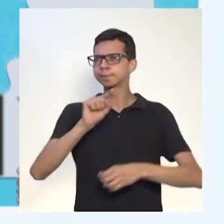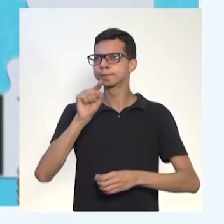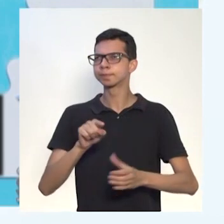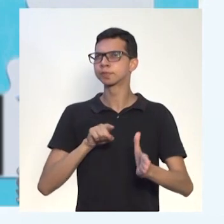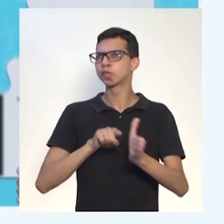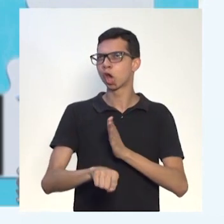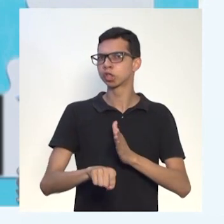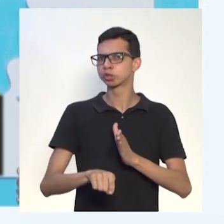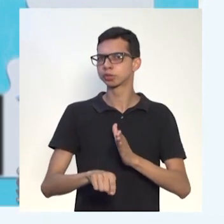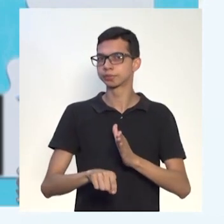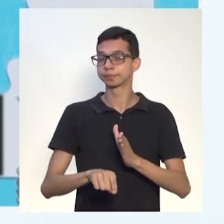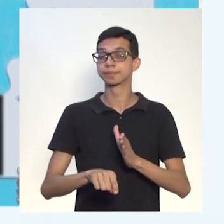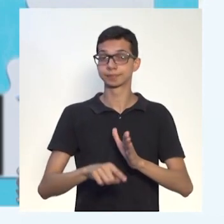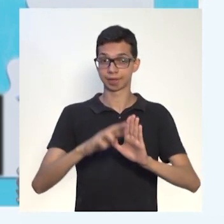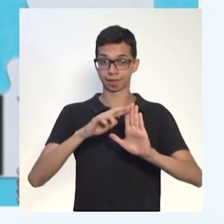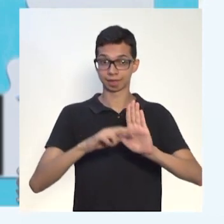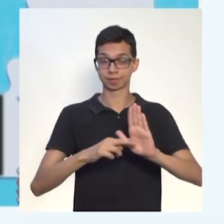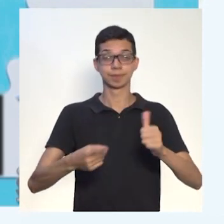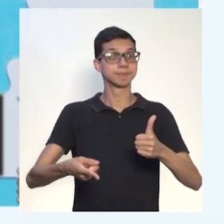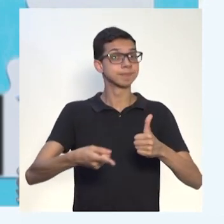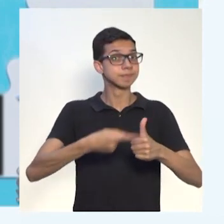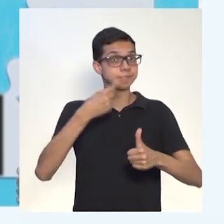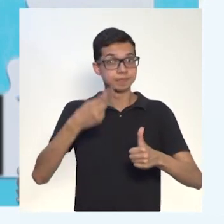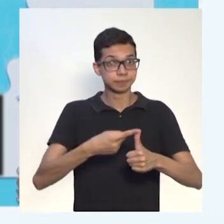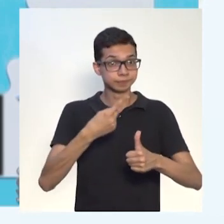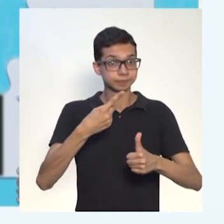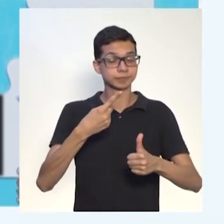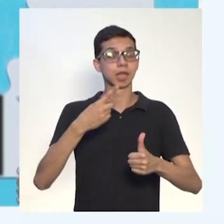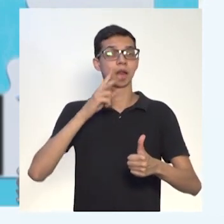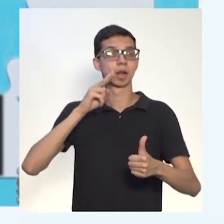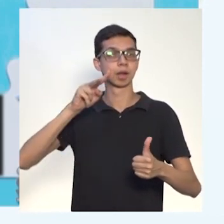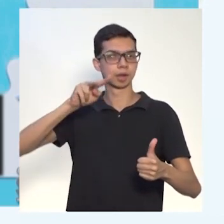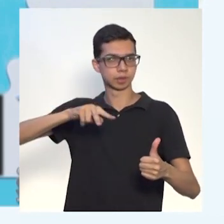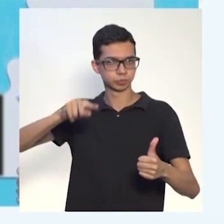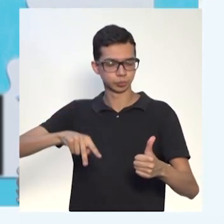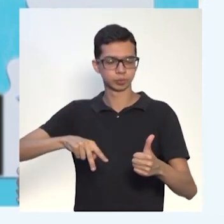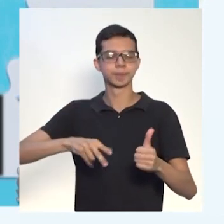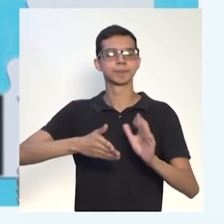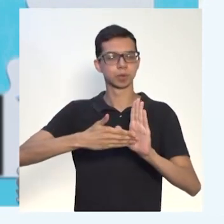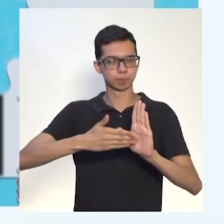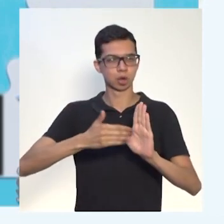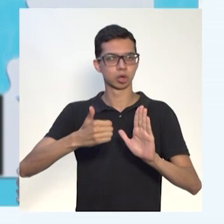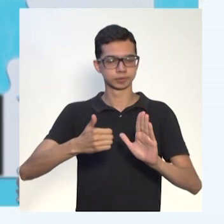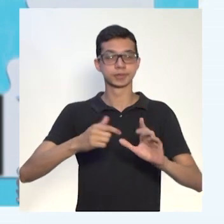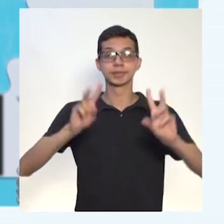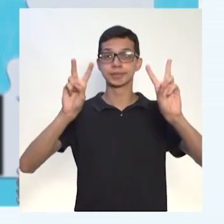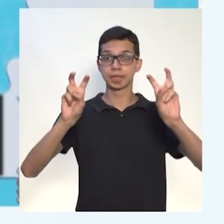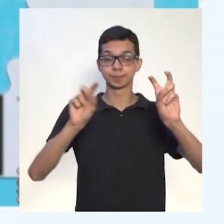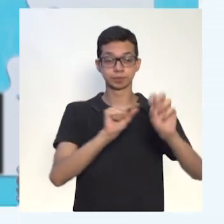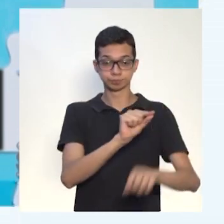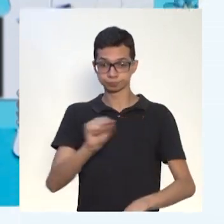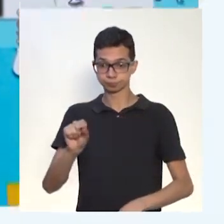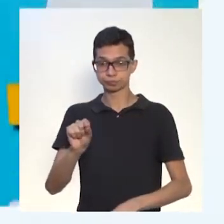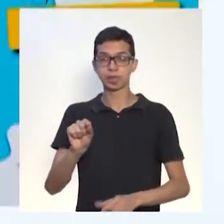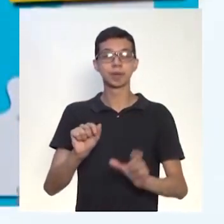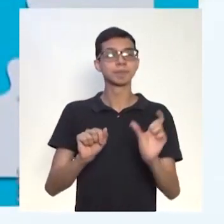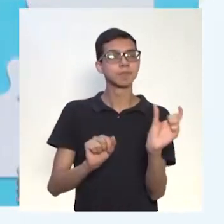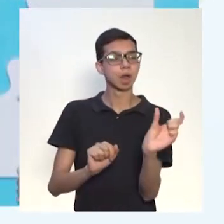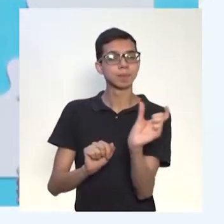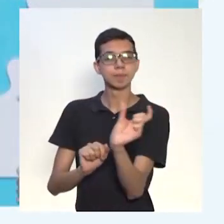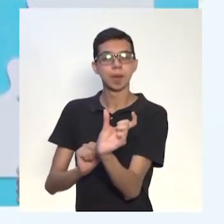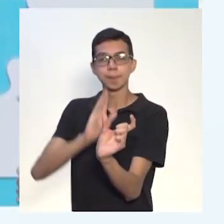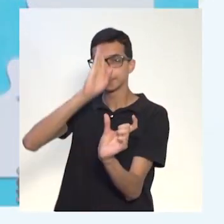1. Leitura, proposta, destaque do tema, marcou as palavras-chave, questiona. Como assim,